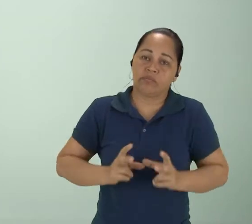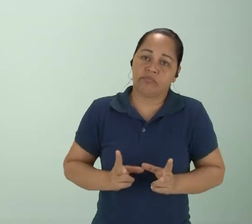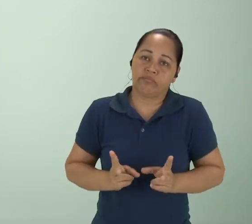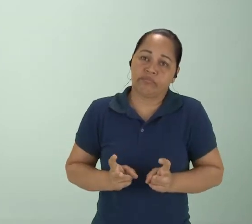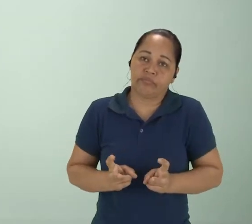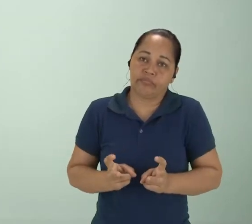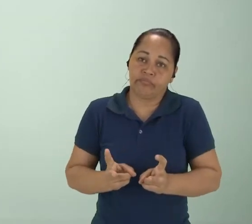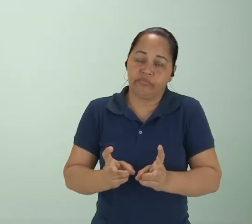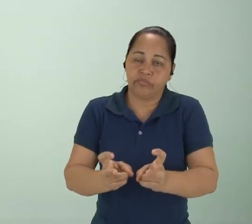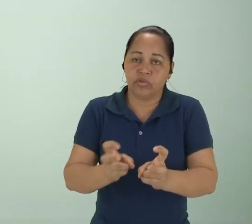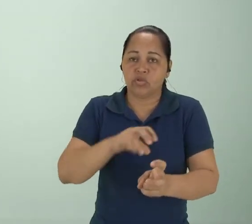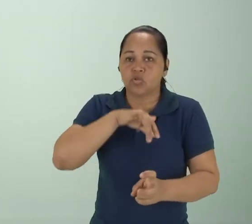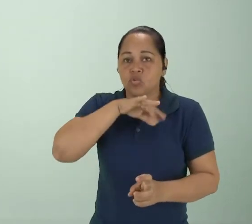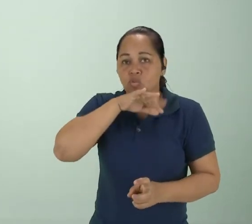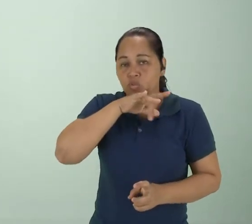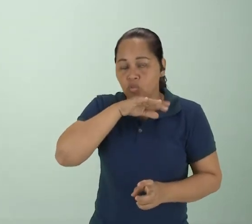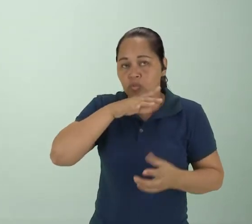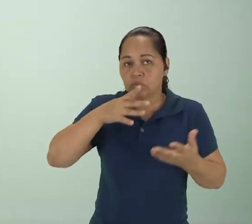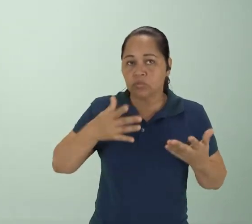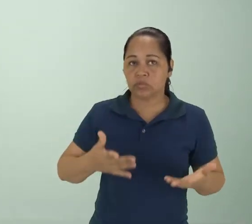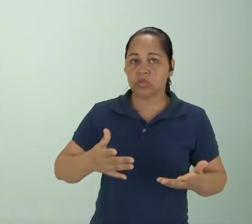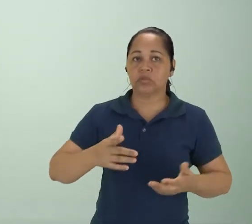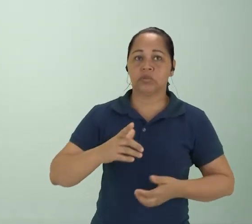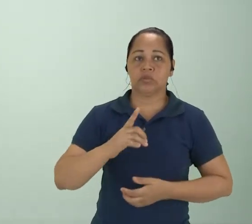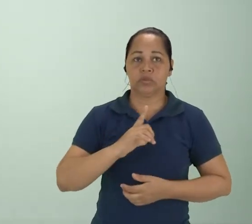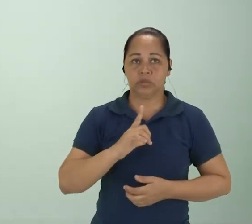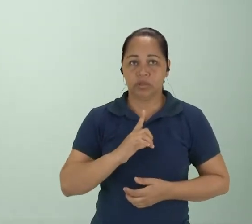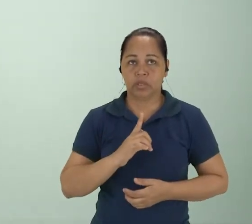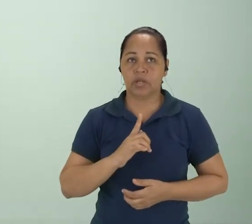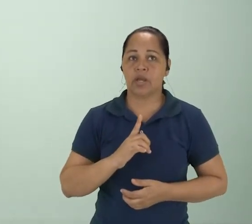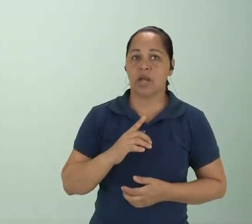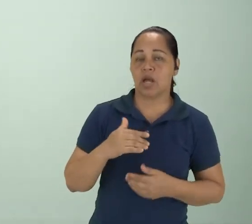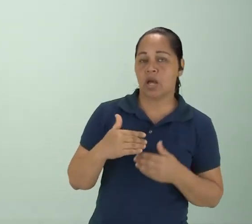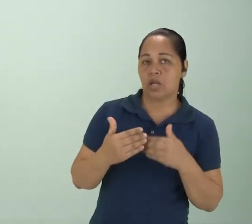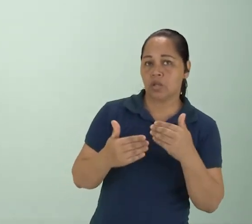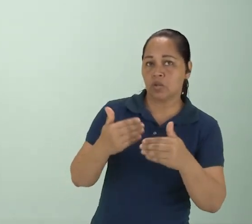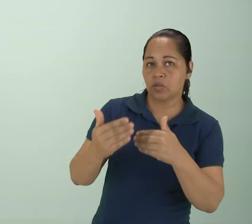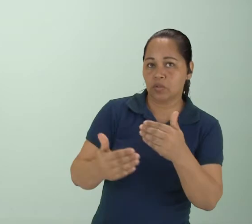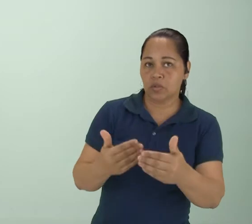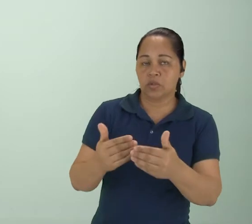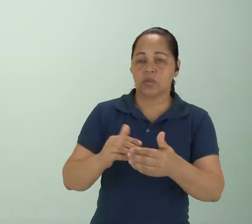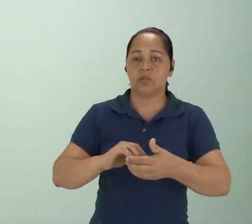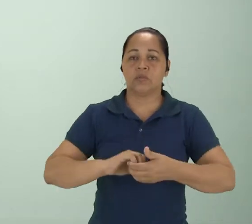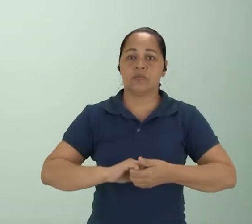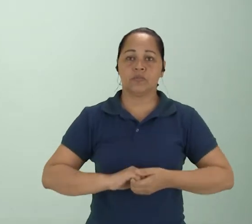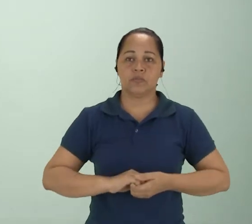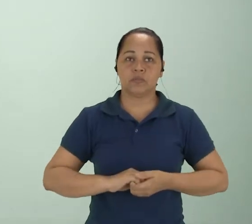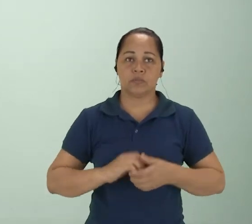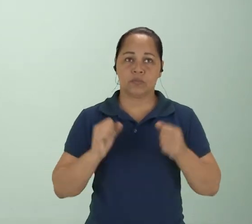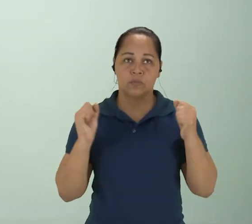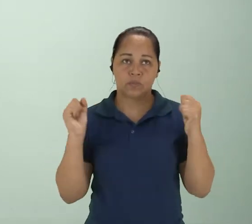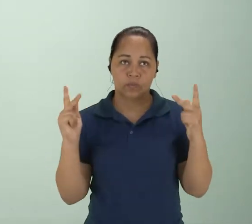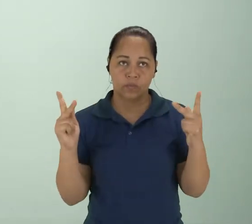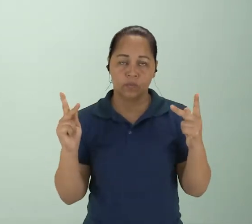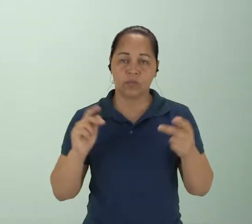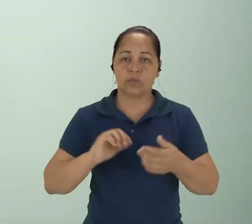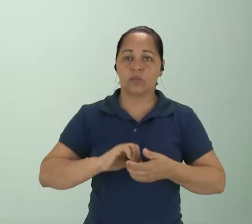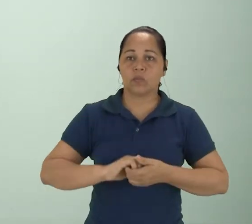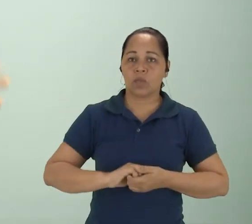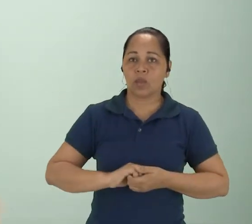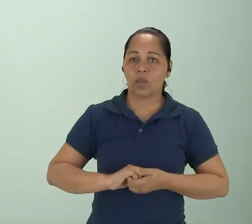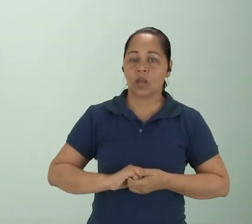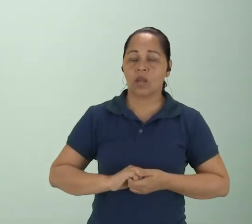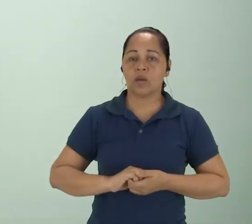tem etapas que a gente chama de gaps, que são os testes que vão acontecer durante a intérfase, tudo bem? Que vão fazer com que a